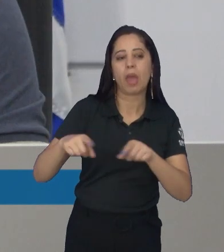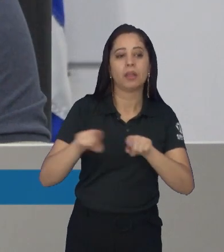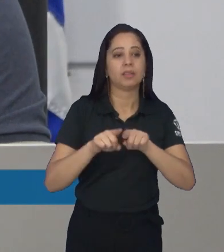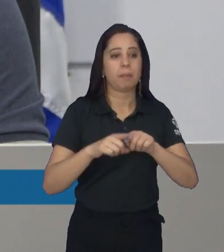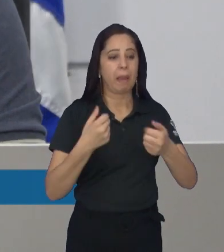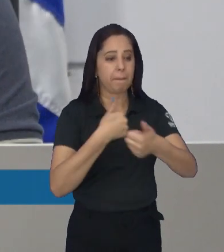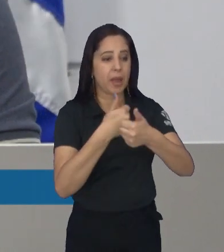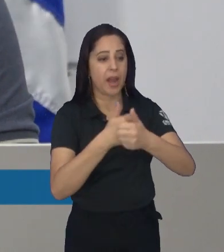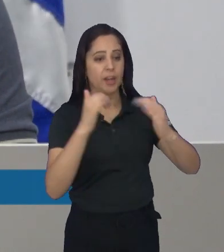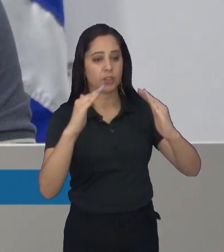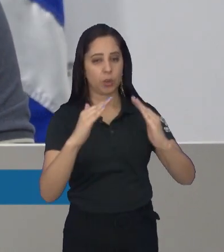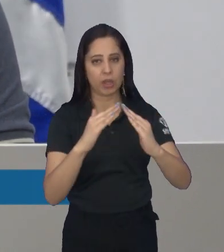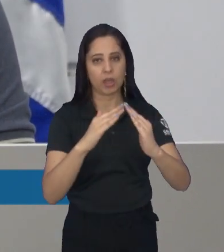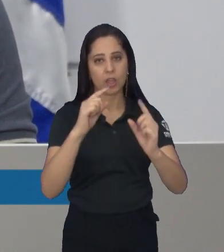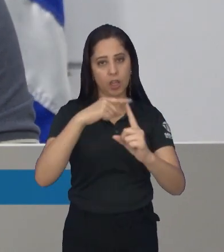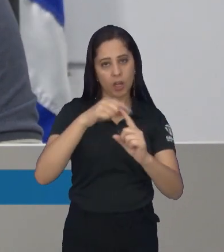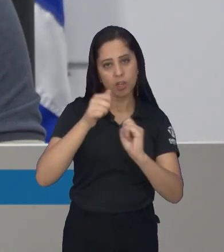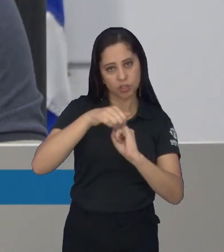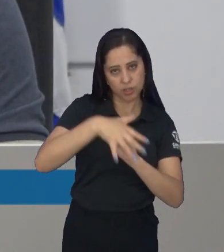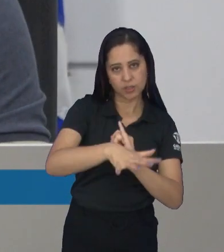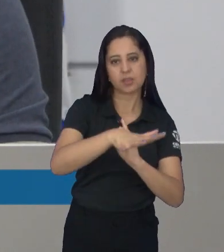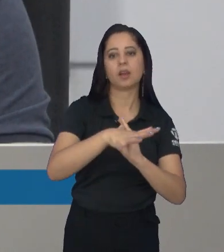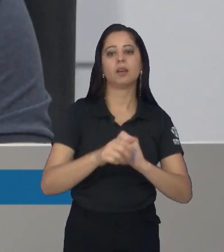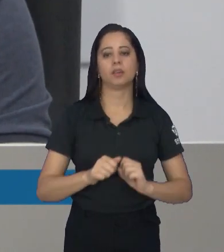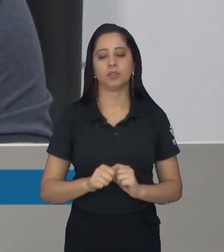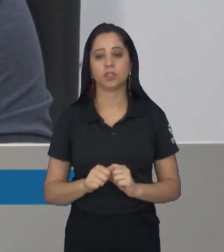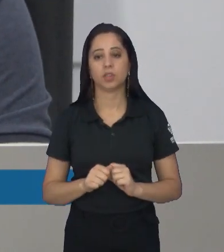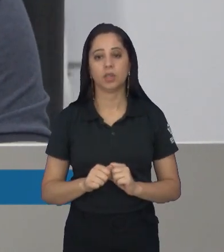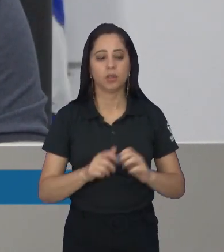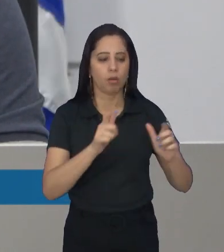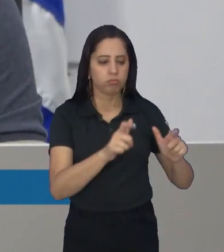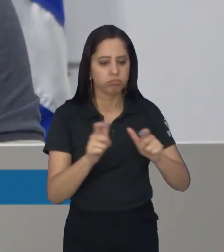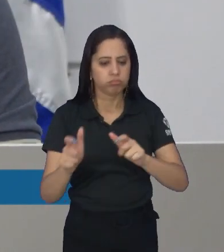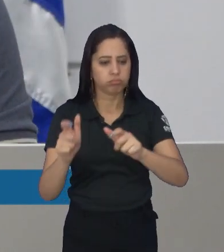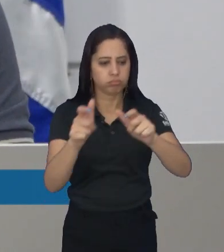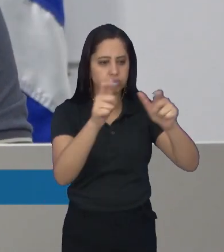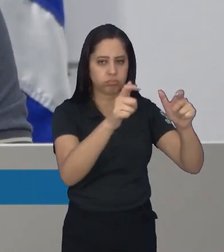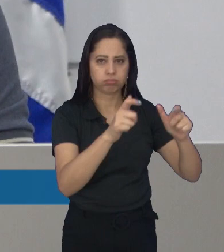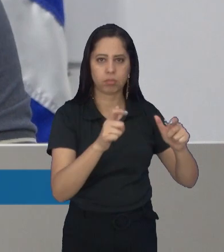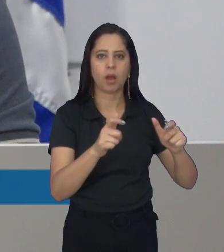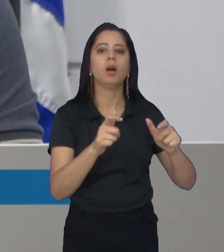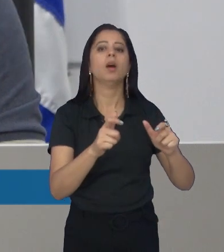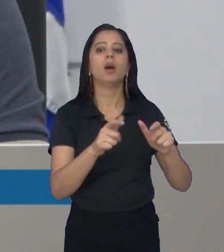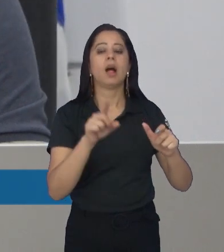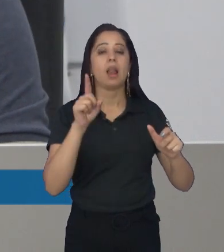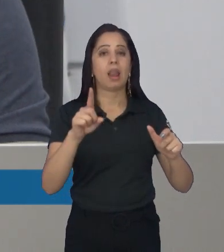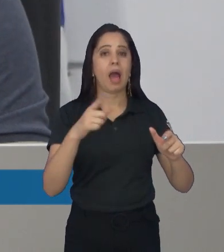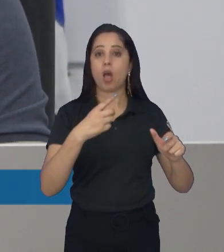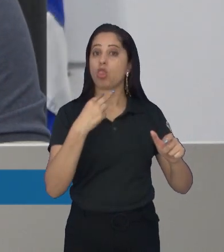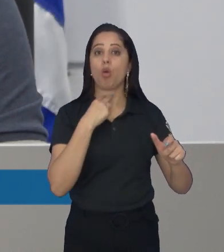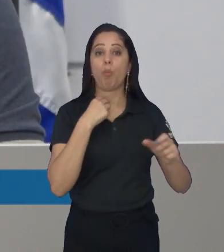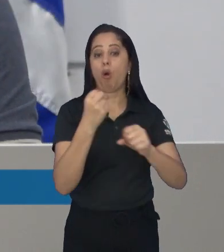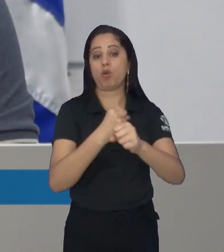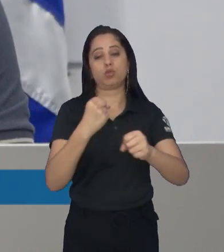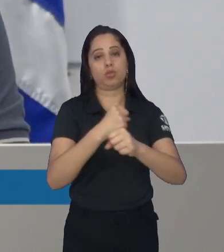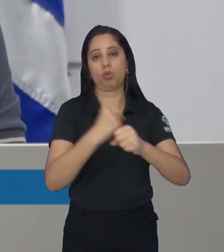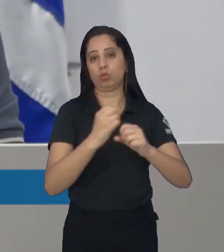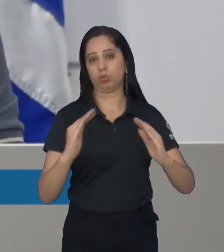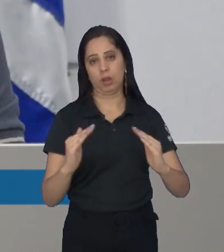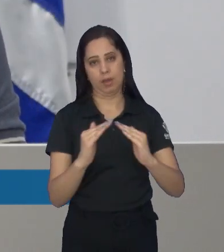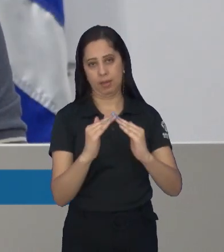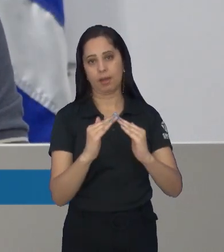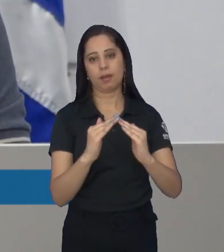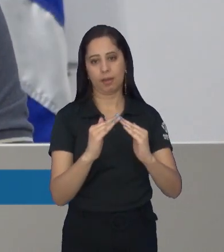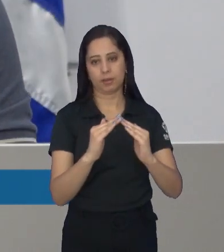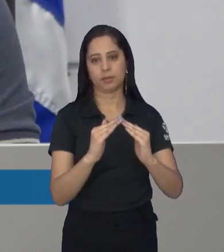você tem também ao longo da Cambuí lá no fundo essas áreas ficaram industriais que não permitem residências ou seja não a ideia de